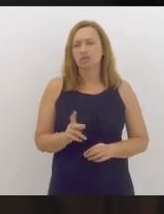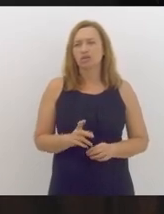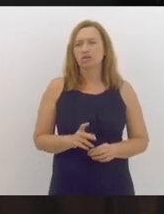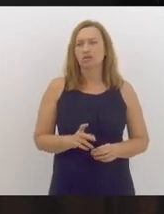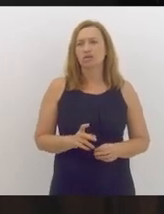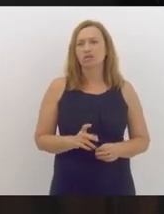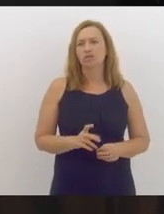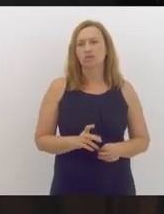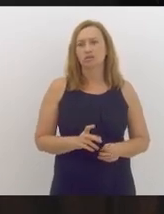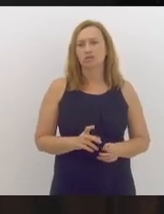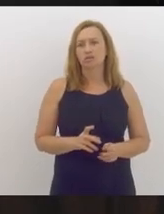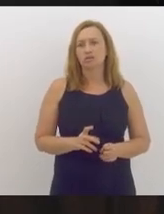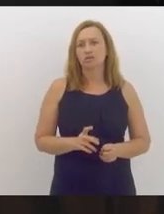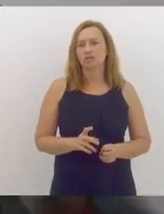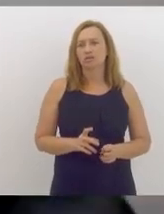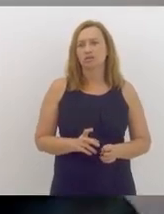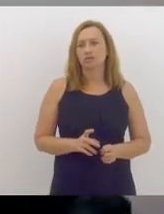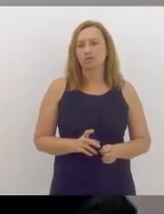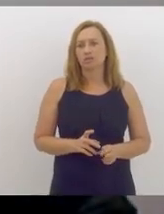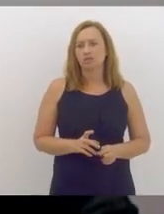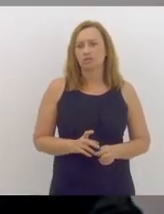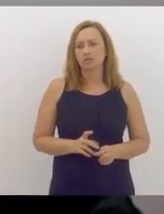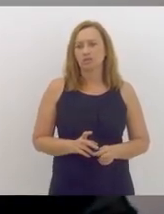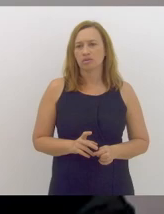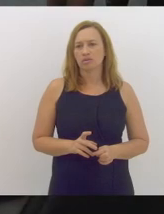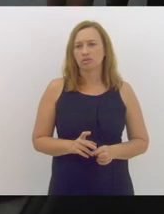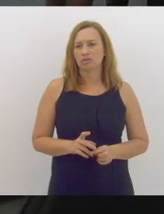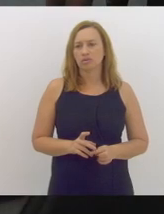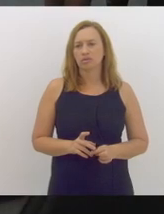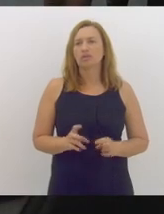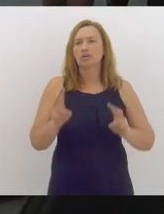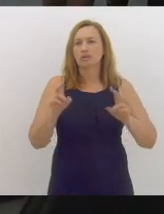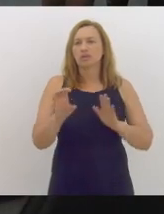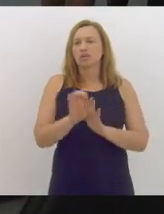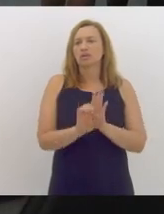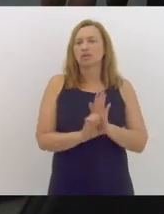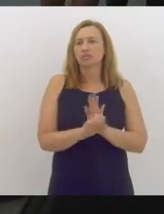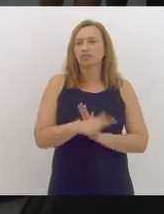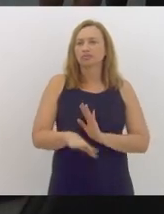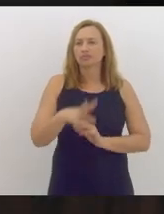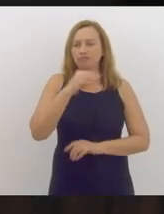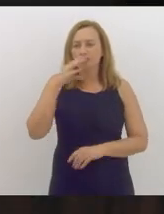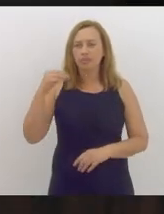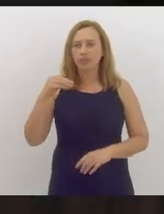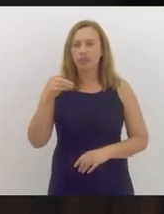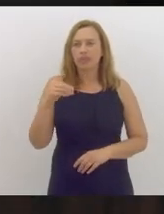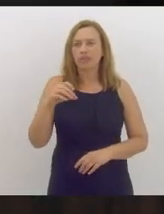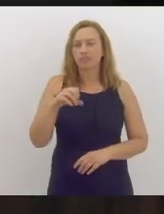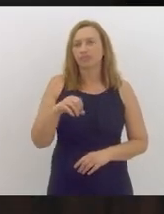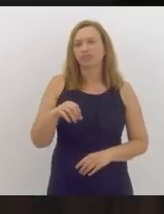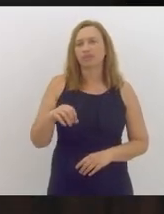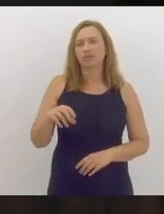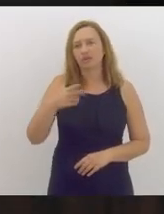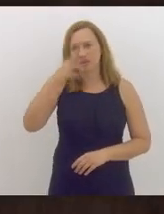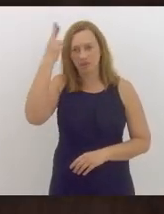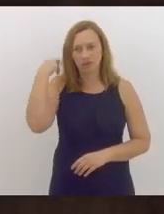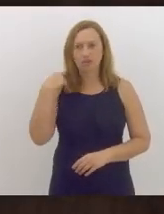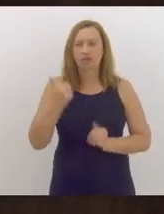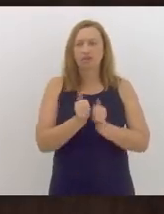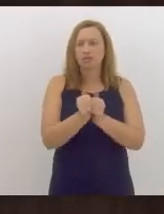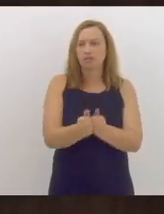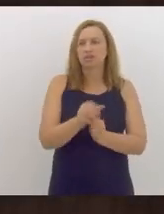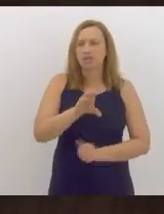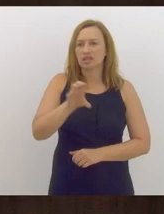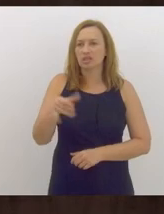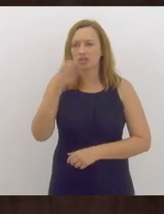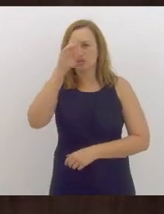as comissões. Ok? Tá. Assunto da criança, adolescente e do idoso, Rosane Félix. Acompanho o parecer da CCJ,